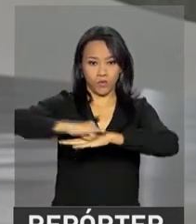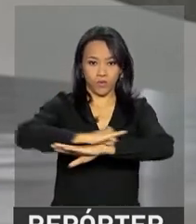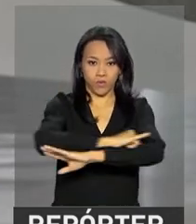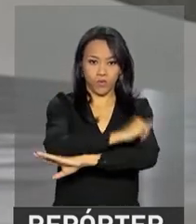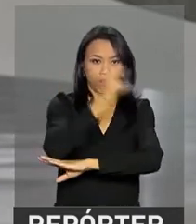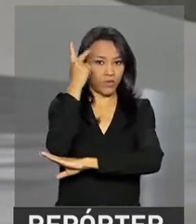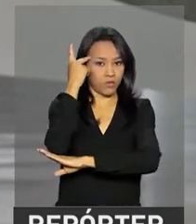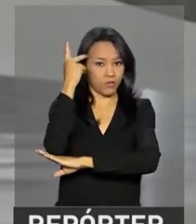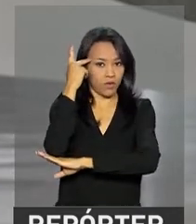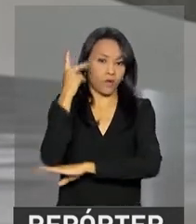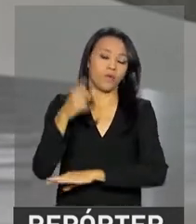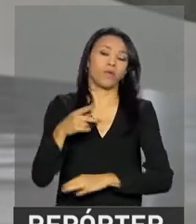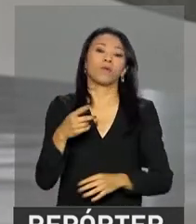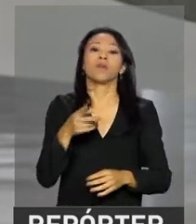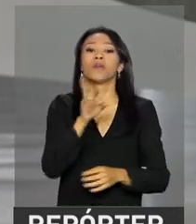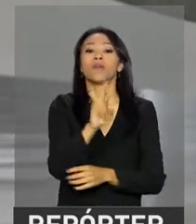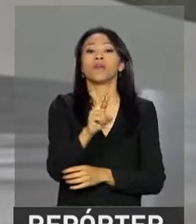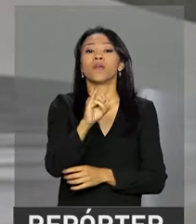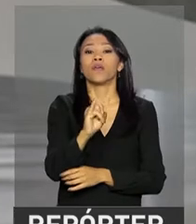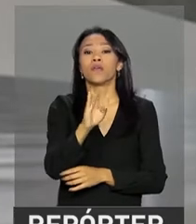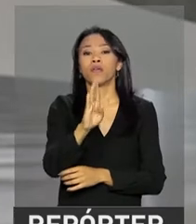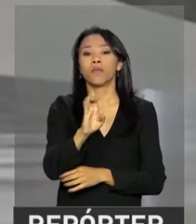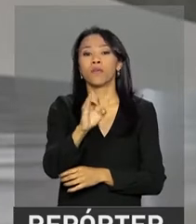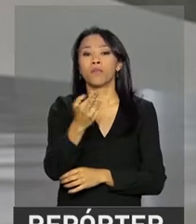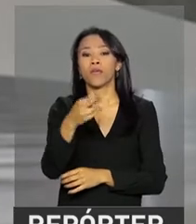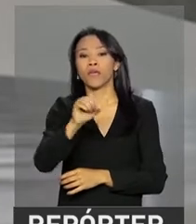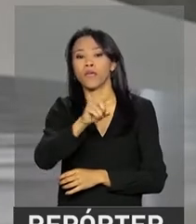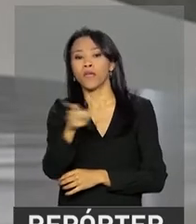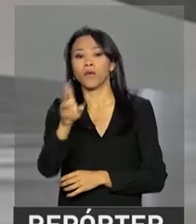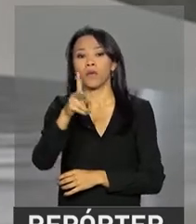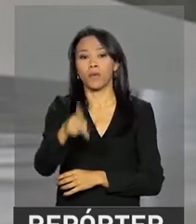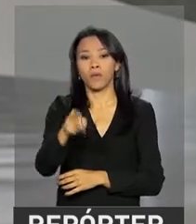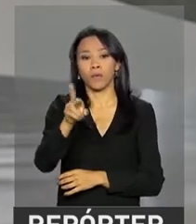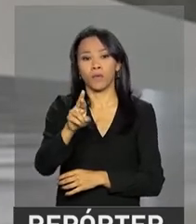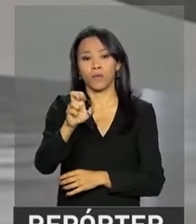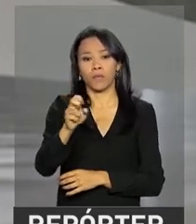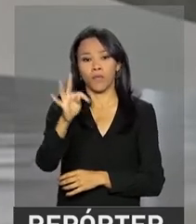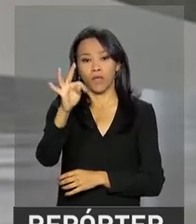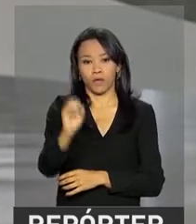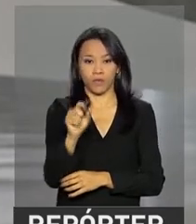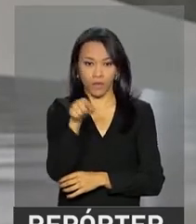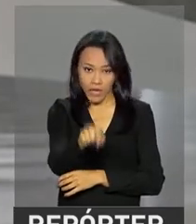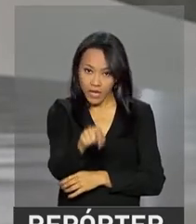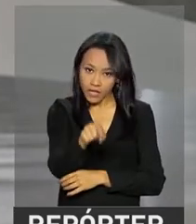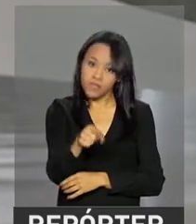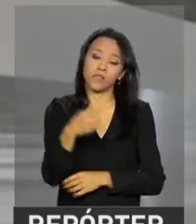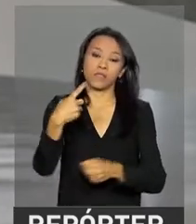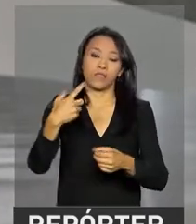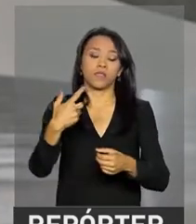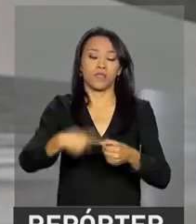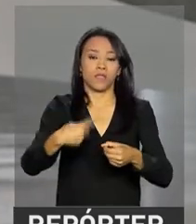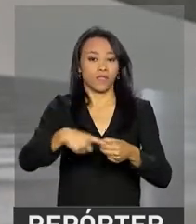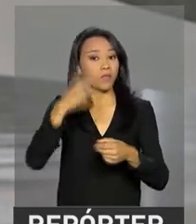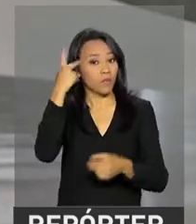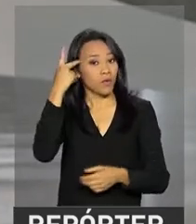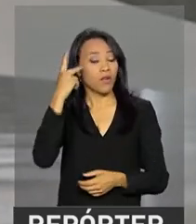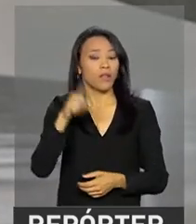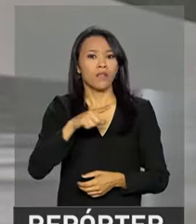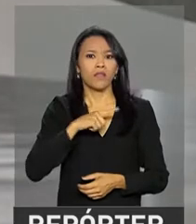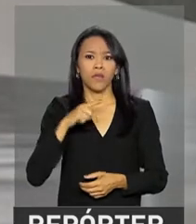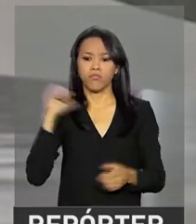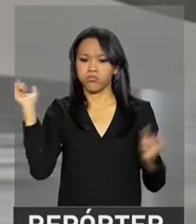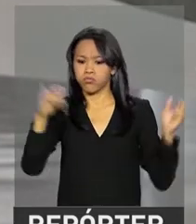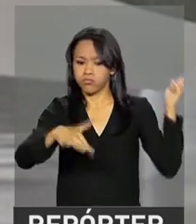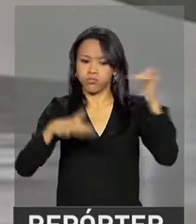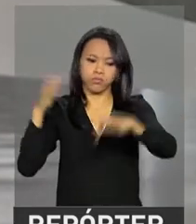o presidente michel temer vai participar o aeroporto leite lopes de ribeirão preto movimenta mais de um